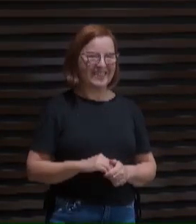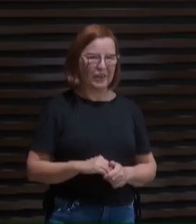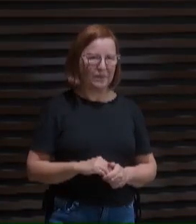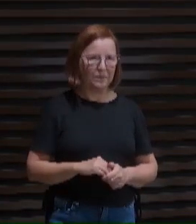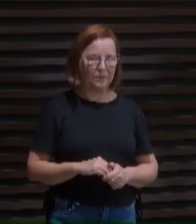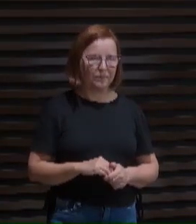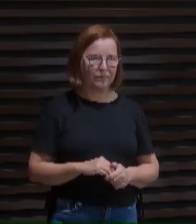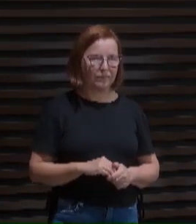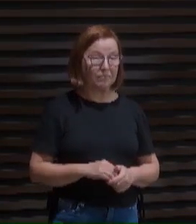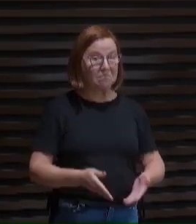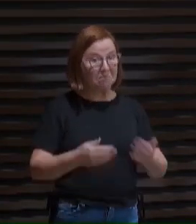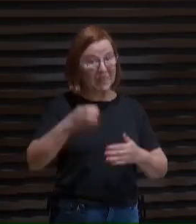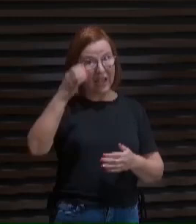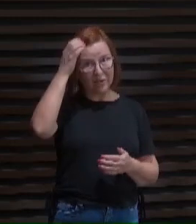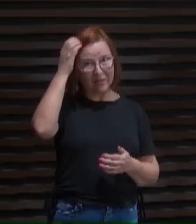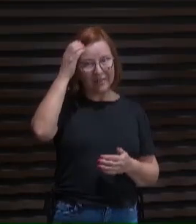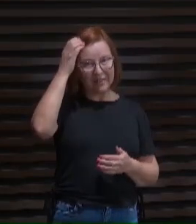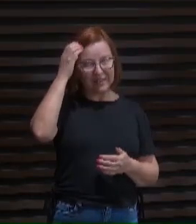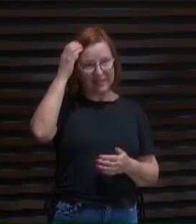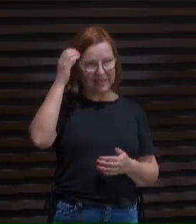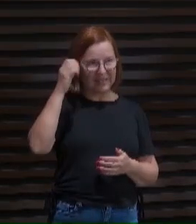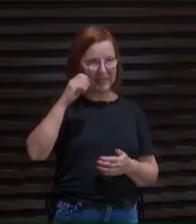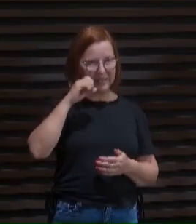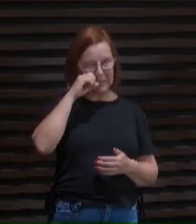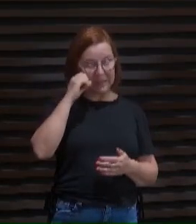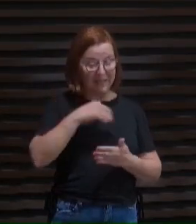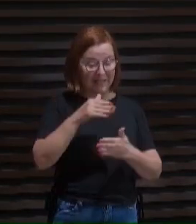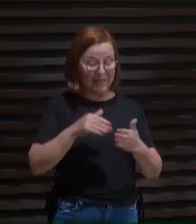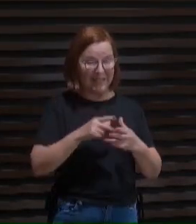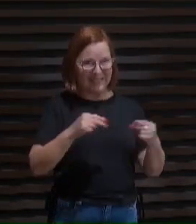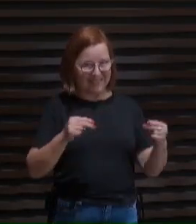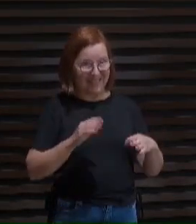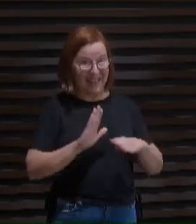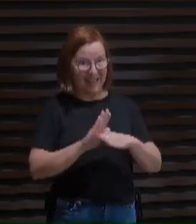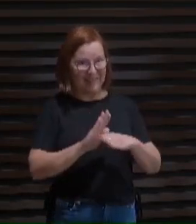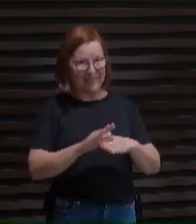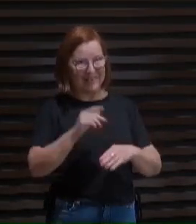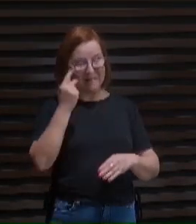dá-me a consciência de que todas as coisas cooperam para o meu bem.